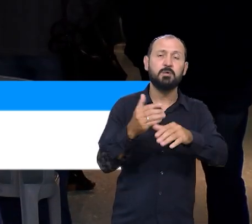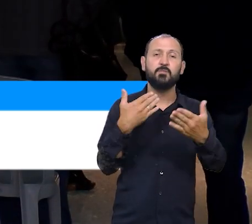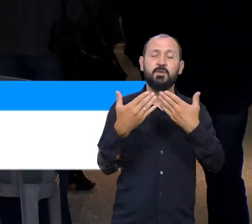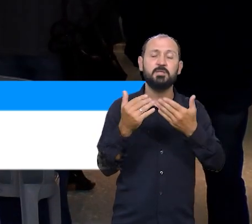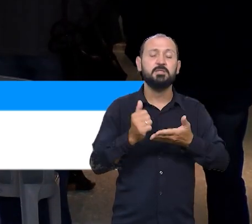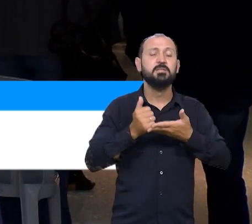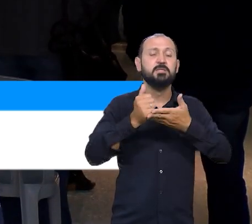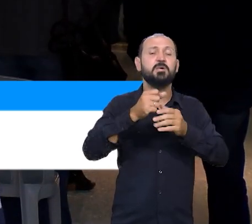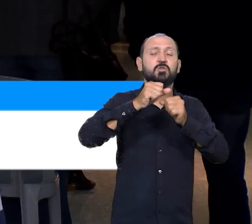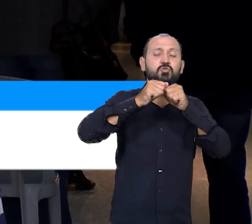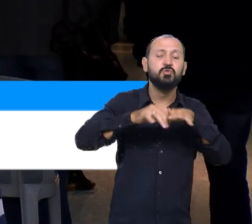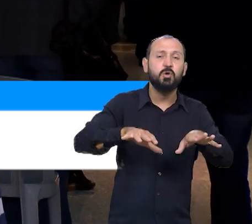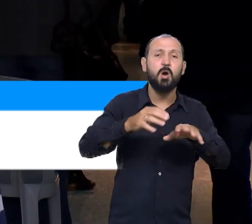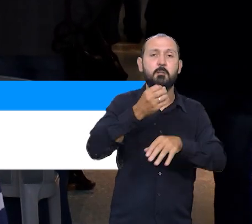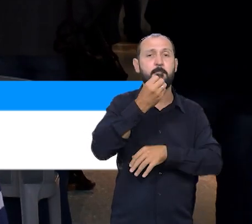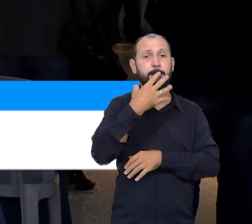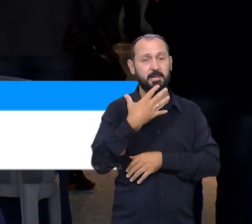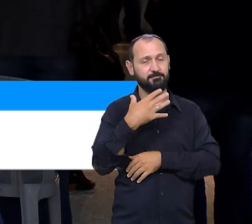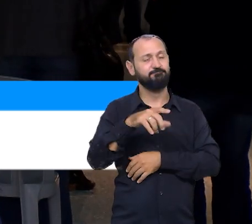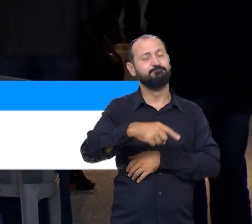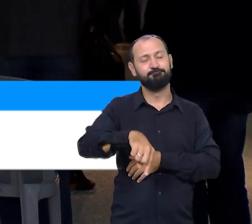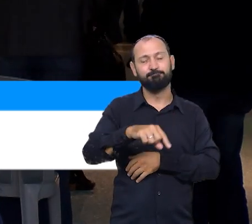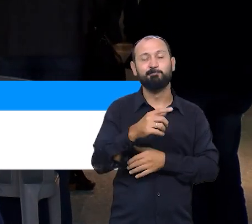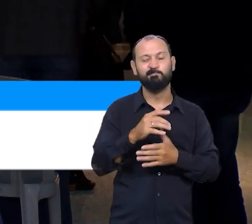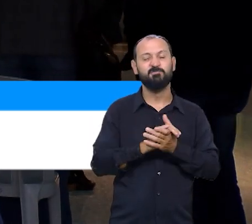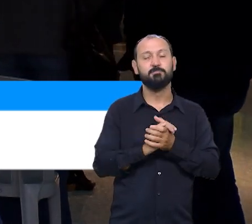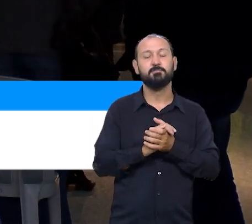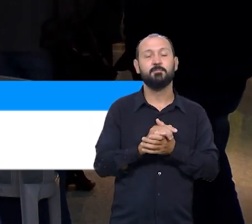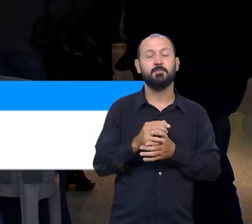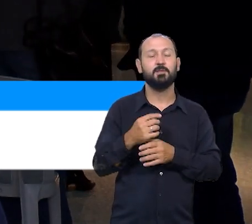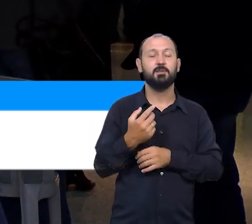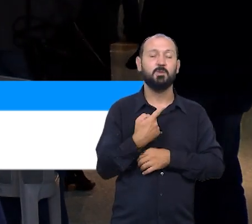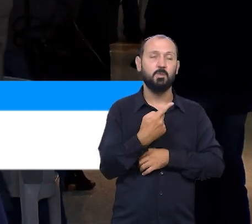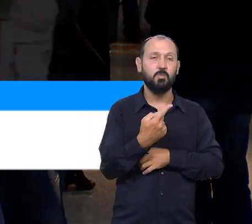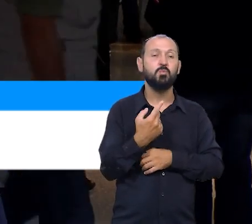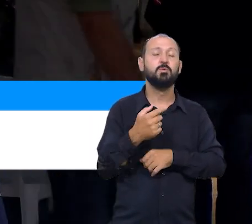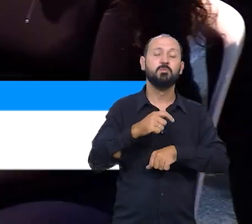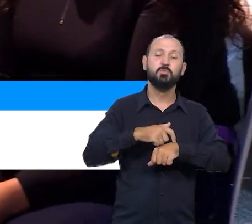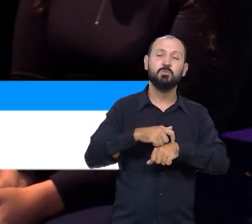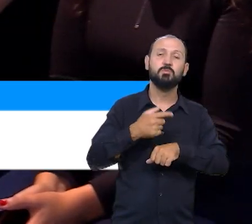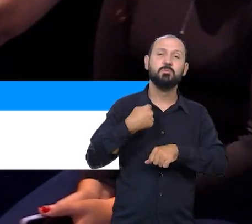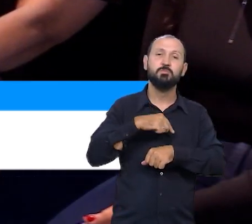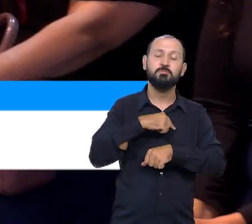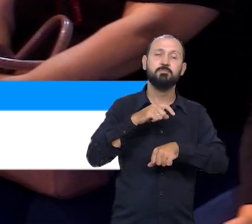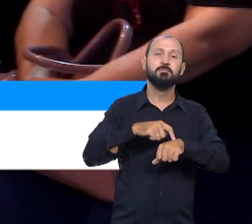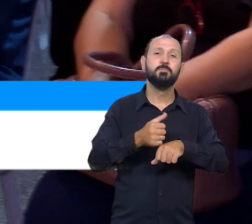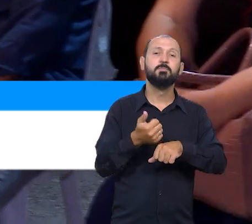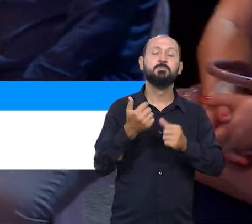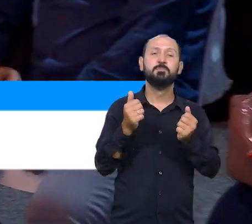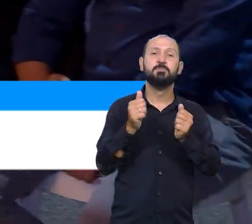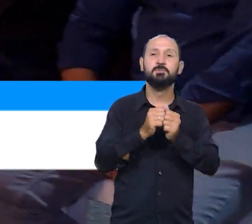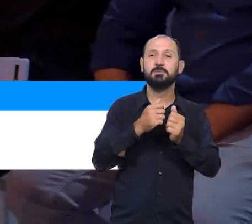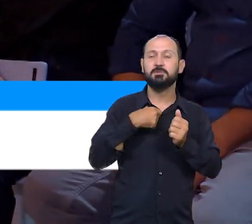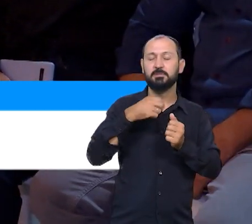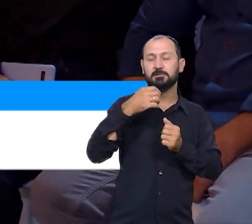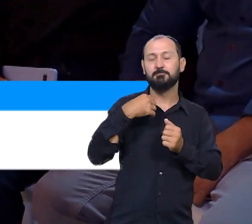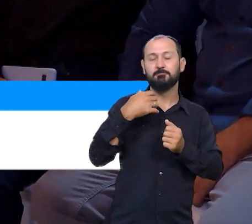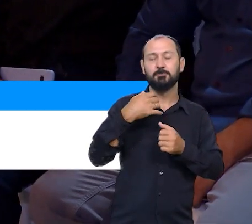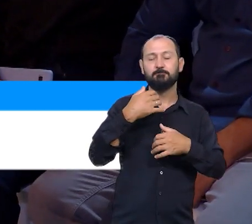das suas atitudes, realizar o bem. Eu acho que isso que é importante. Todos nós, nesse